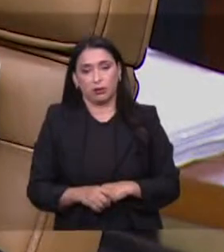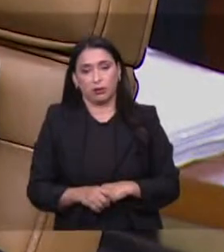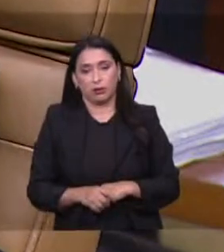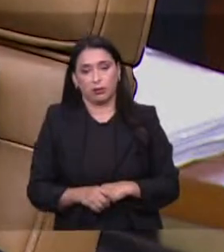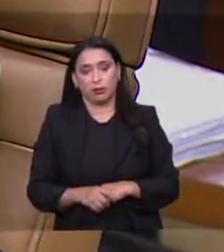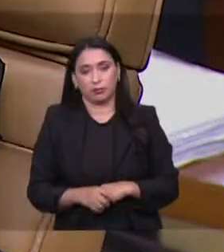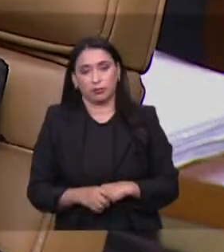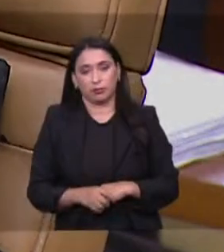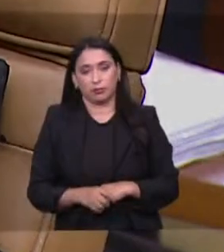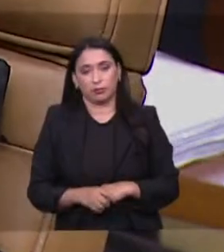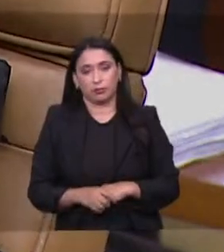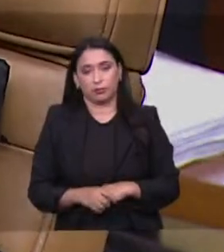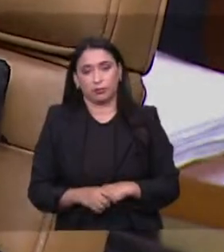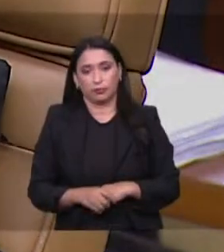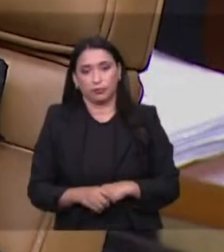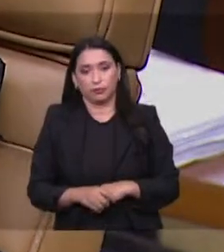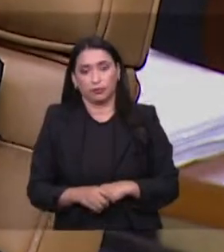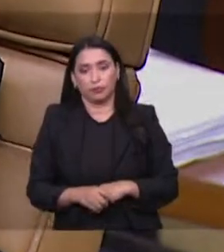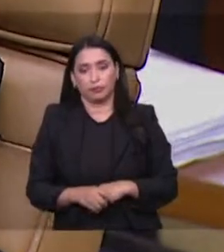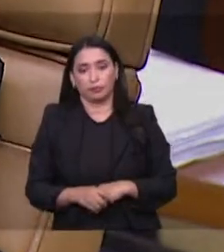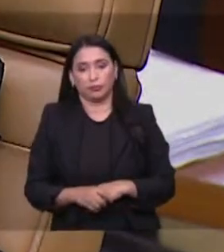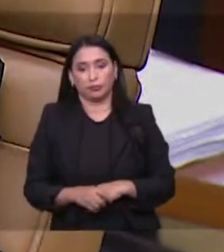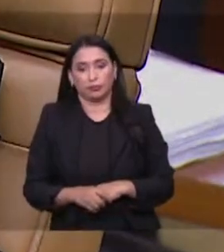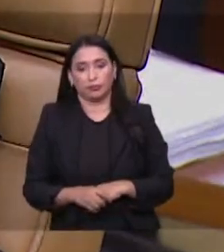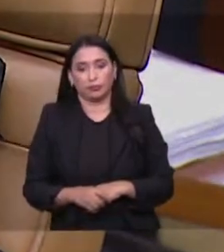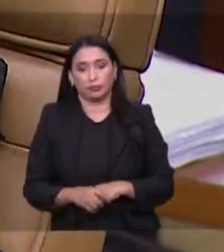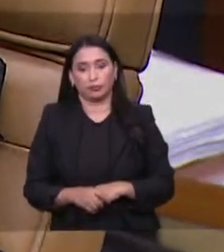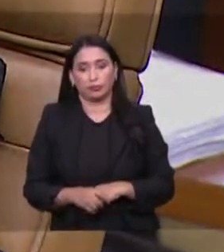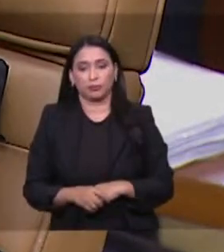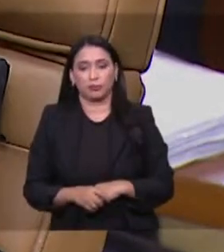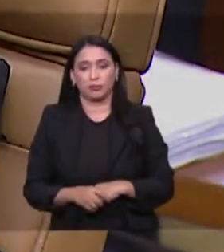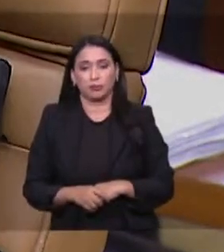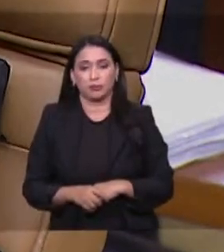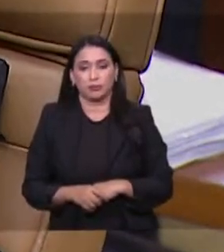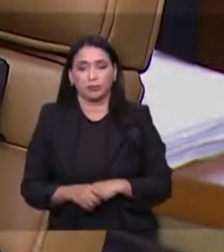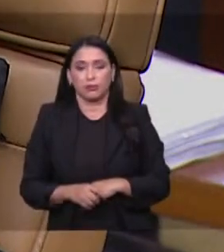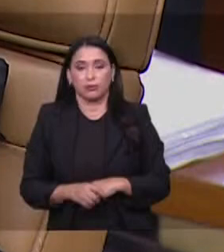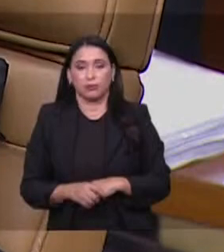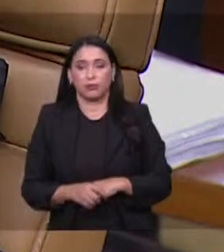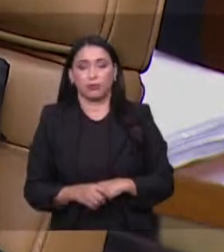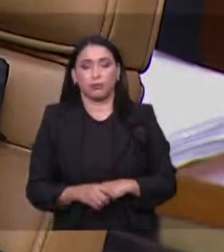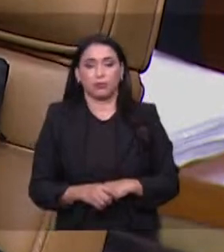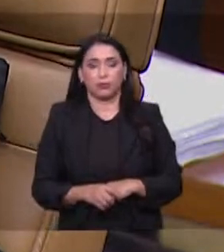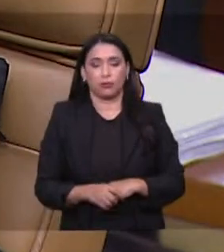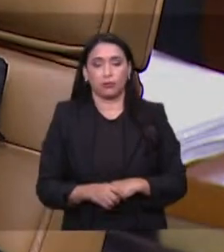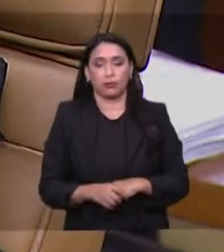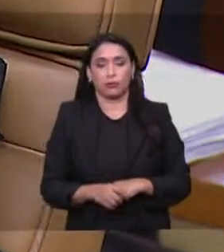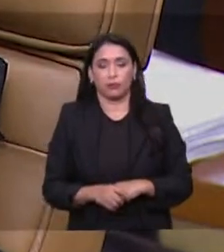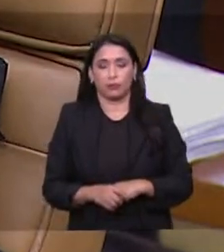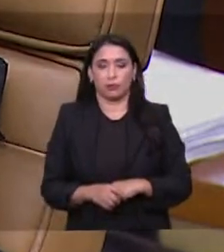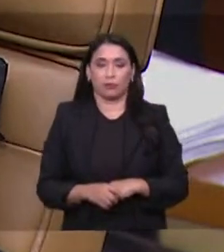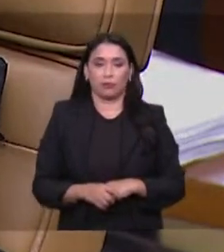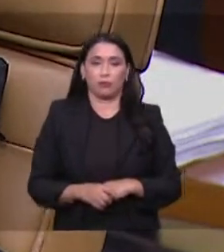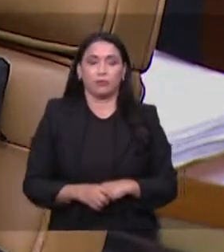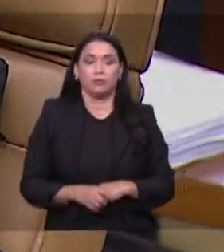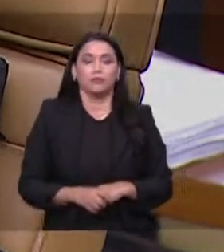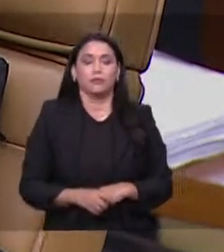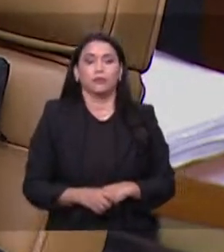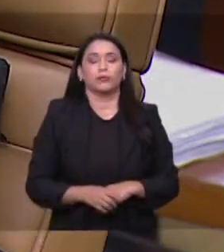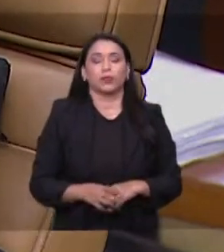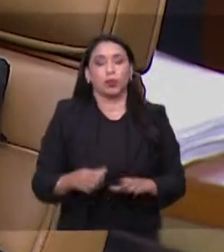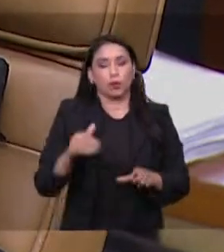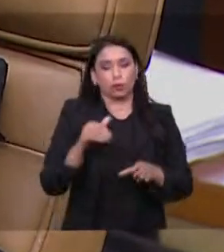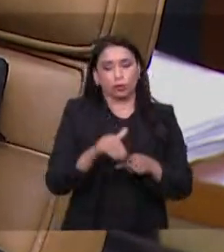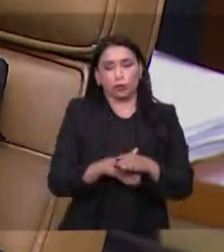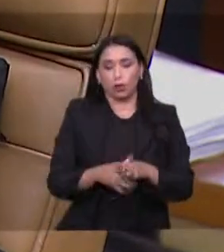Agora, senhora presidente, aí, de agora em diante, eu estou mantendo a coerência do voto e, ao mesmo